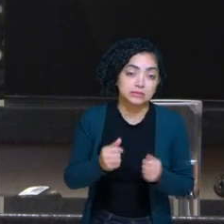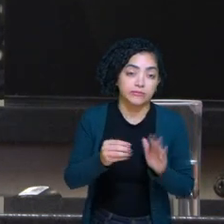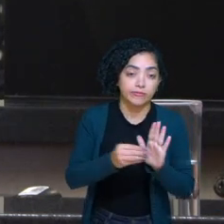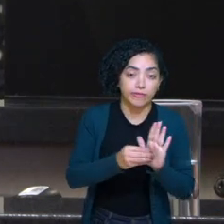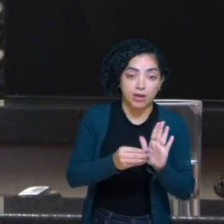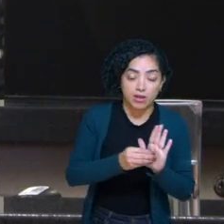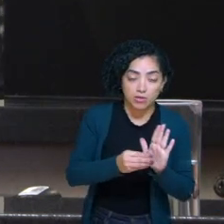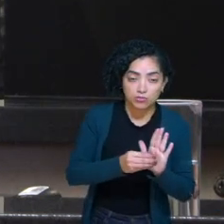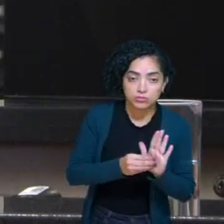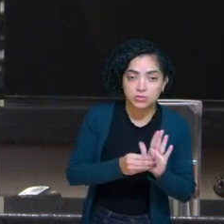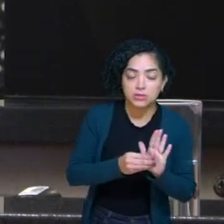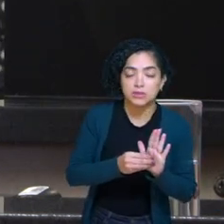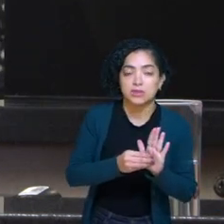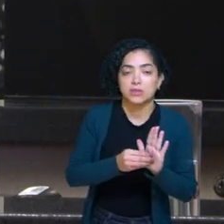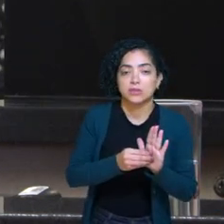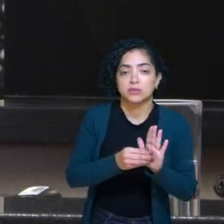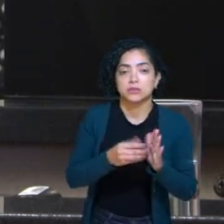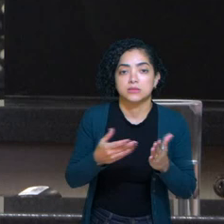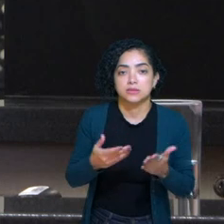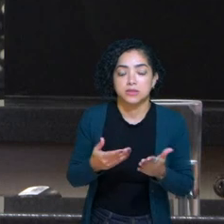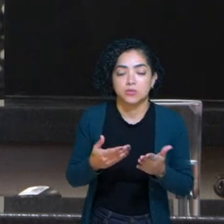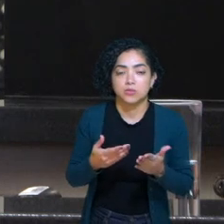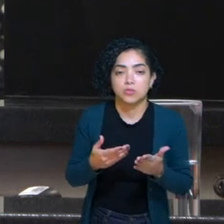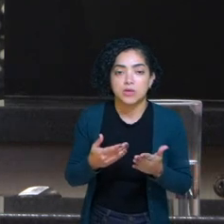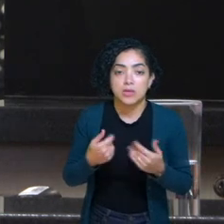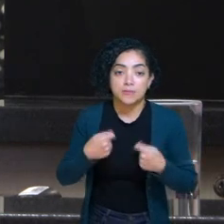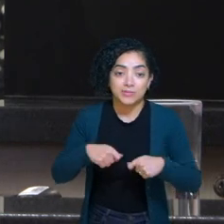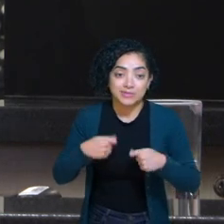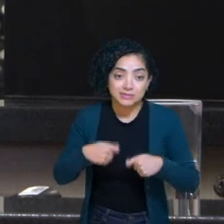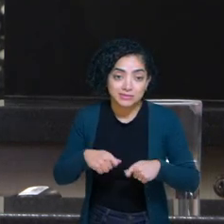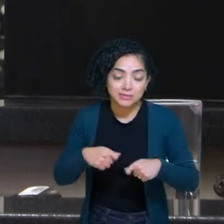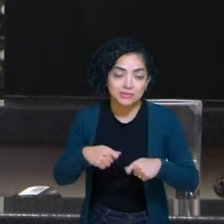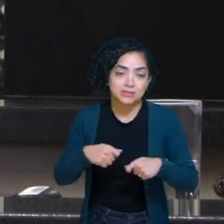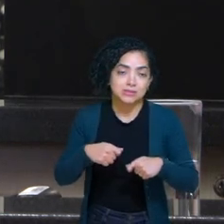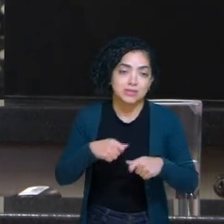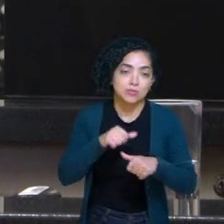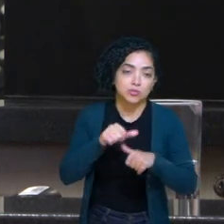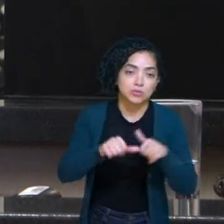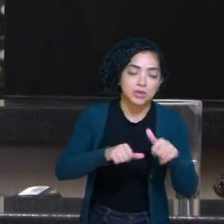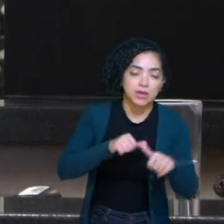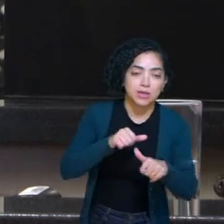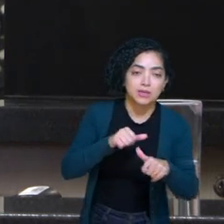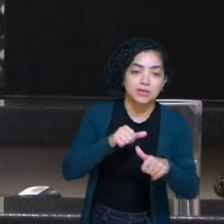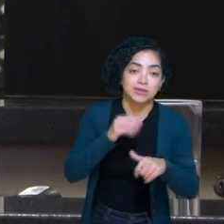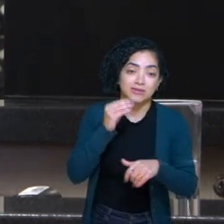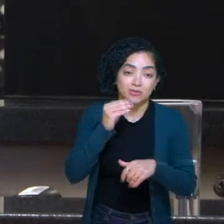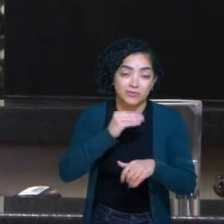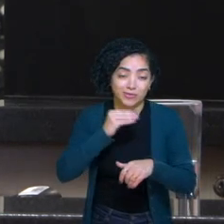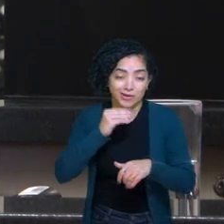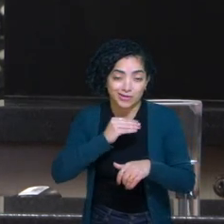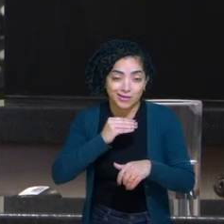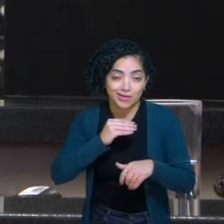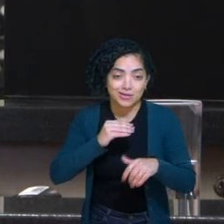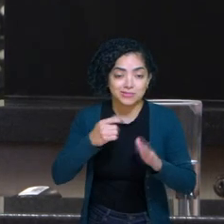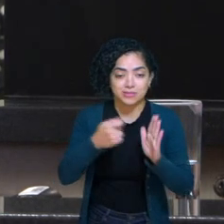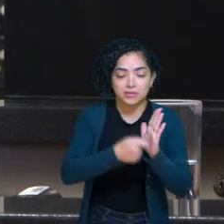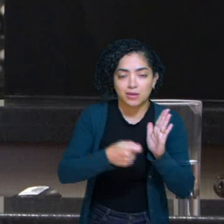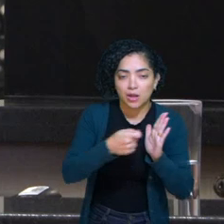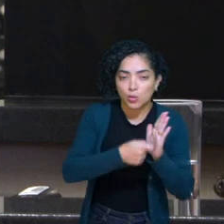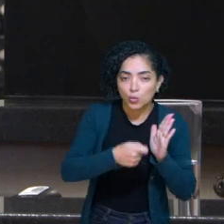é sem qualidade né Tem Inclusive enfraquecido a própria luta pela valorização dos profissionais da educação